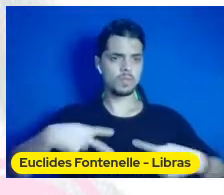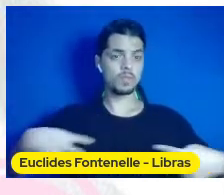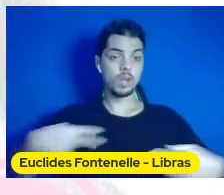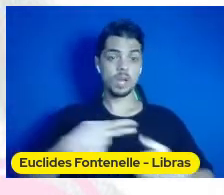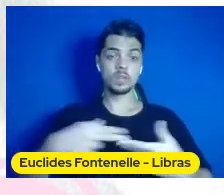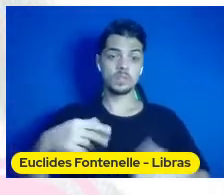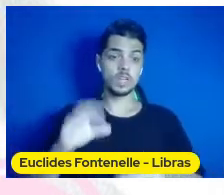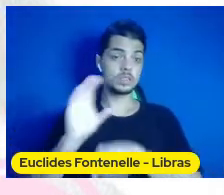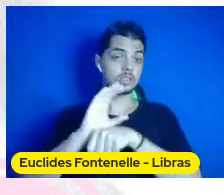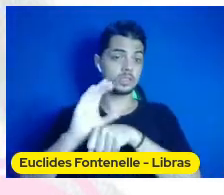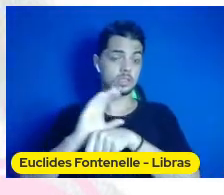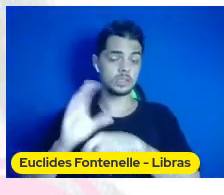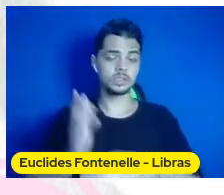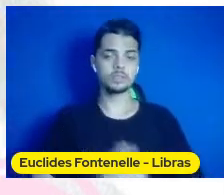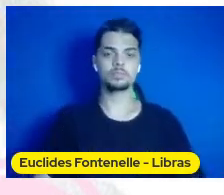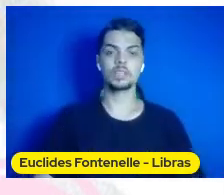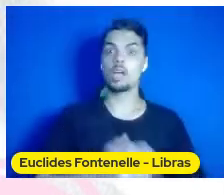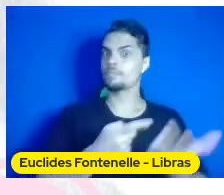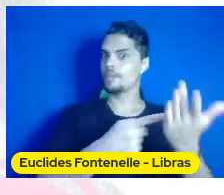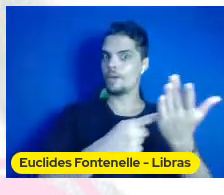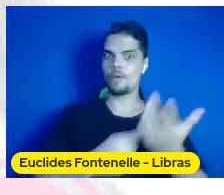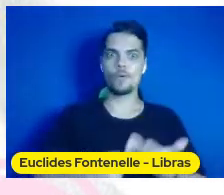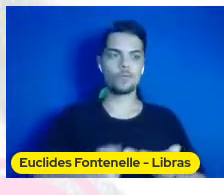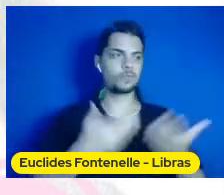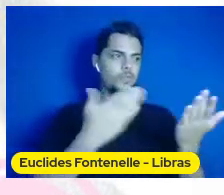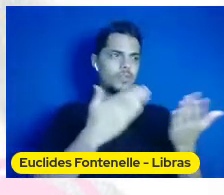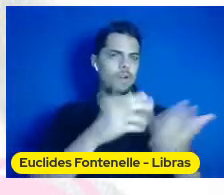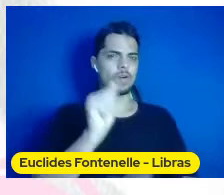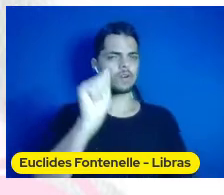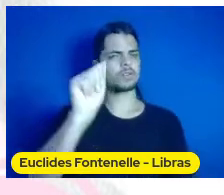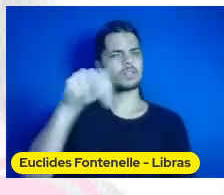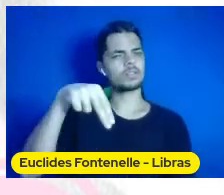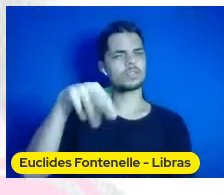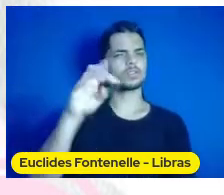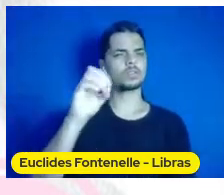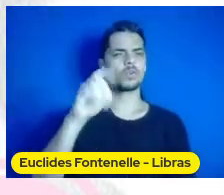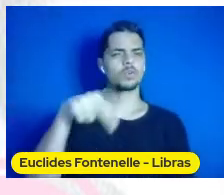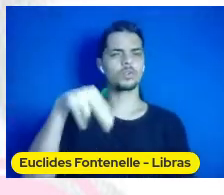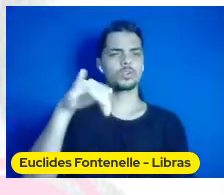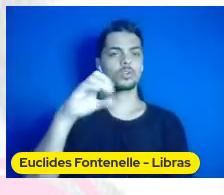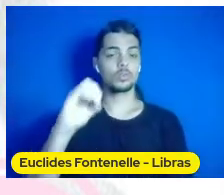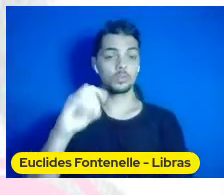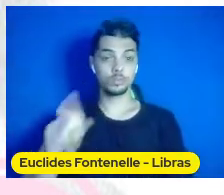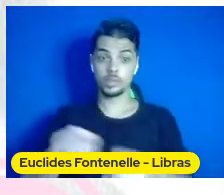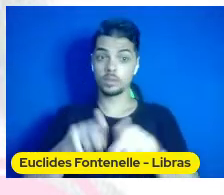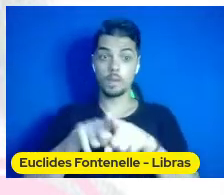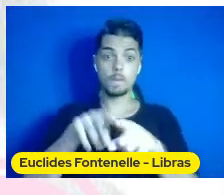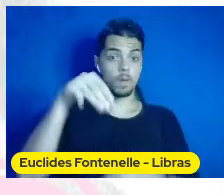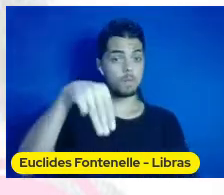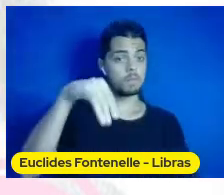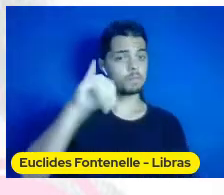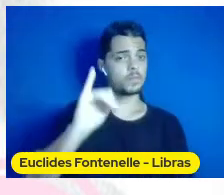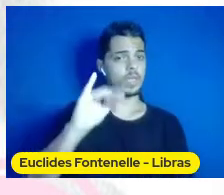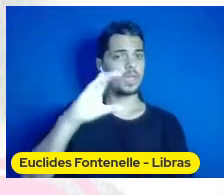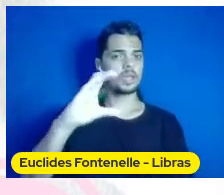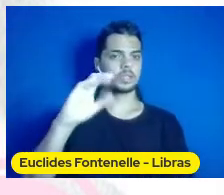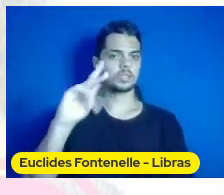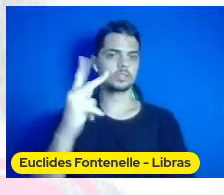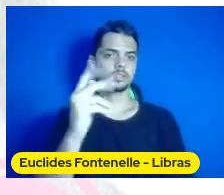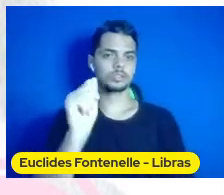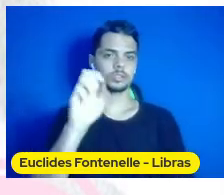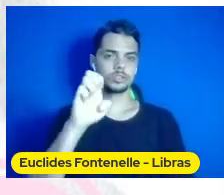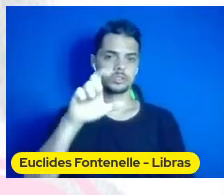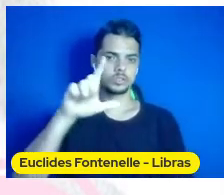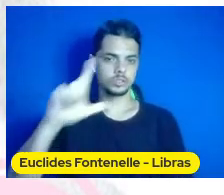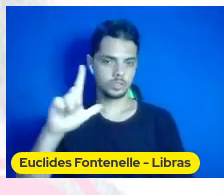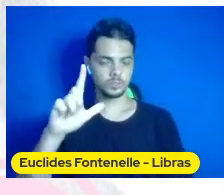poder bater um papo com o Antônio Jesus da Silva e o Michel Neri. Por favor, se apresentem